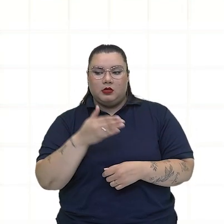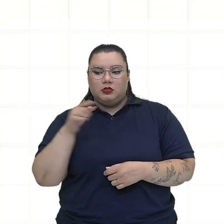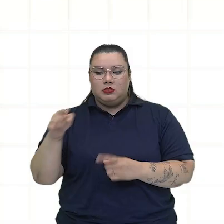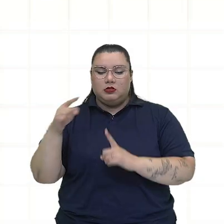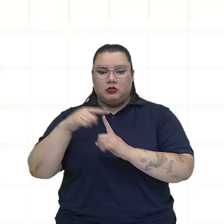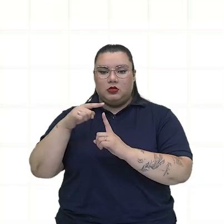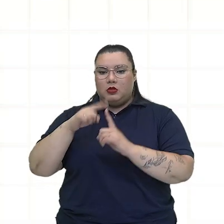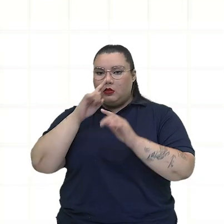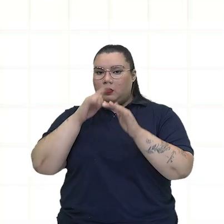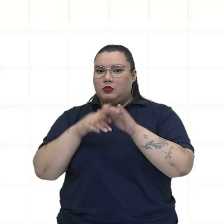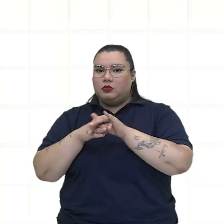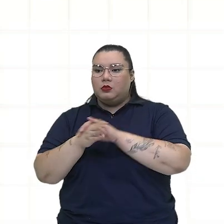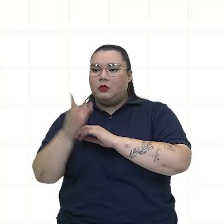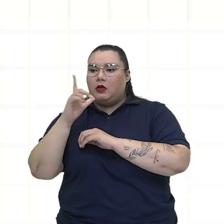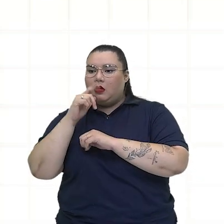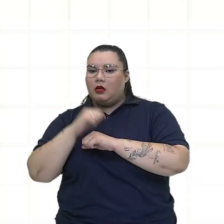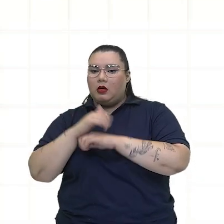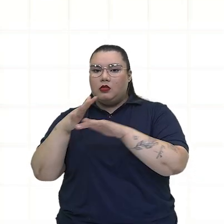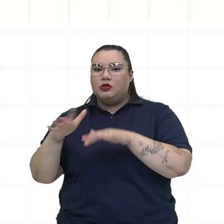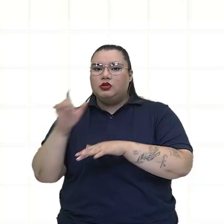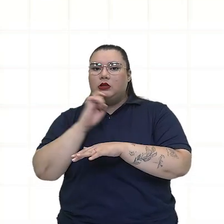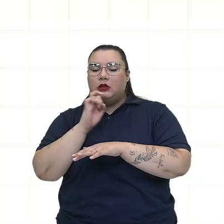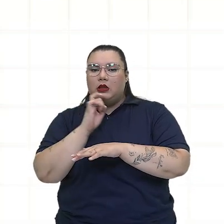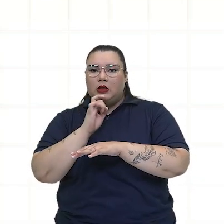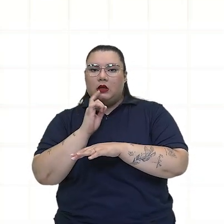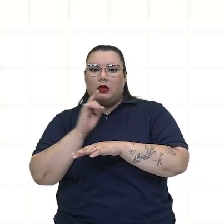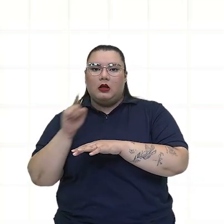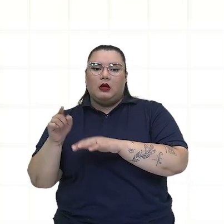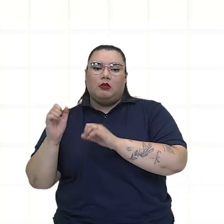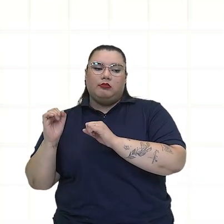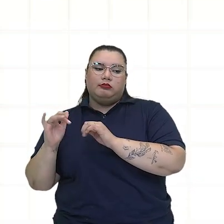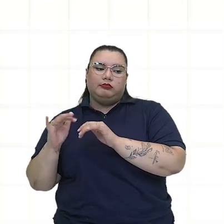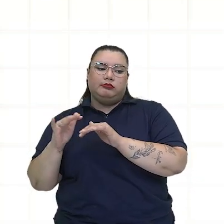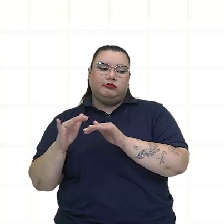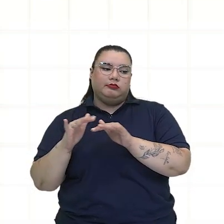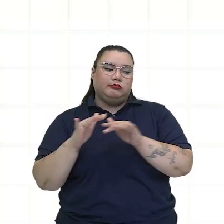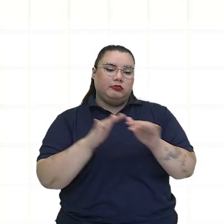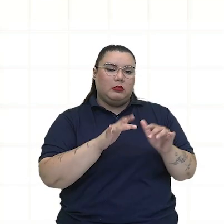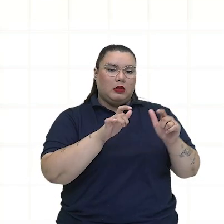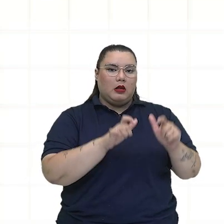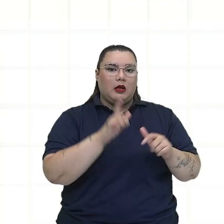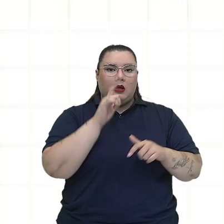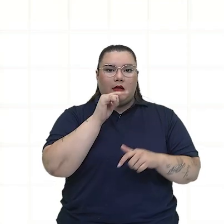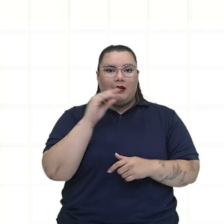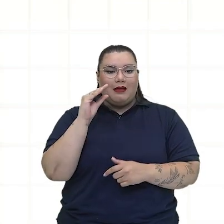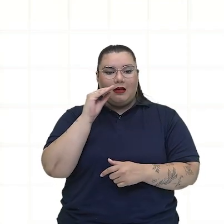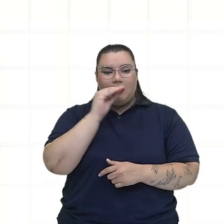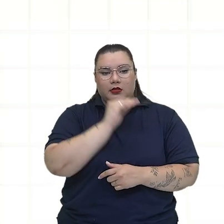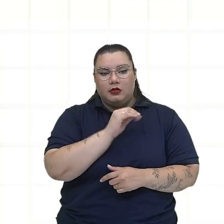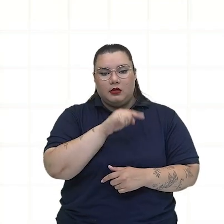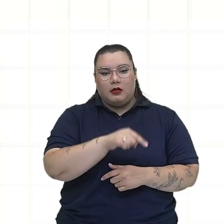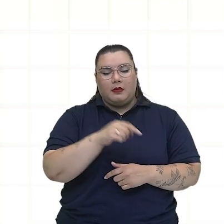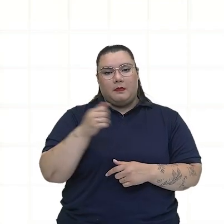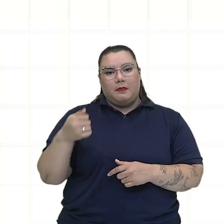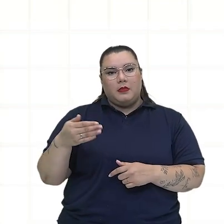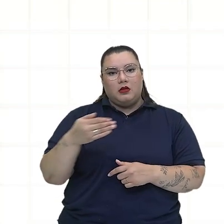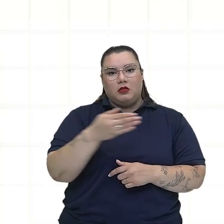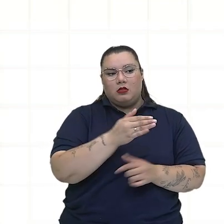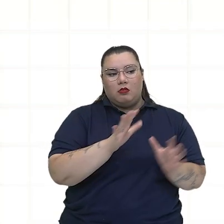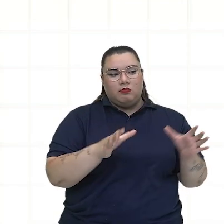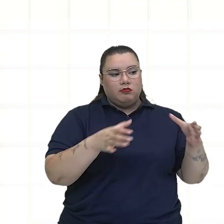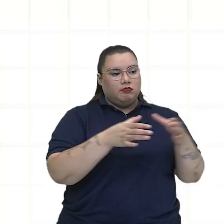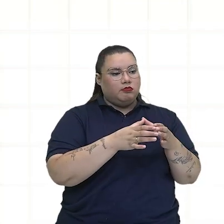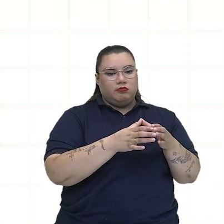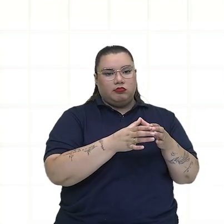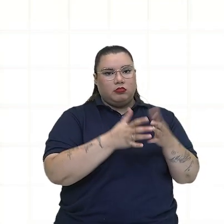repente, acostumado com águas mais frias, e, de repente, em determinado lugar a água esquentou, aquela população de